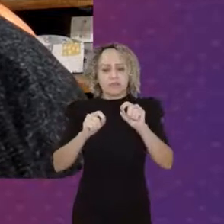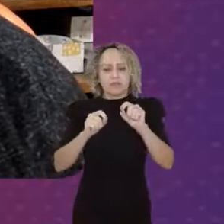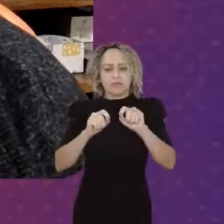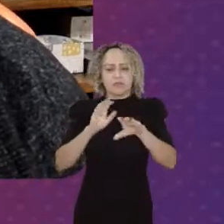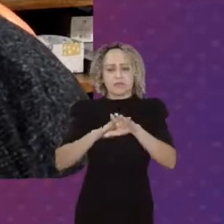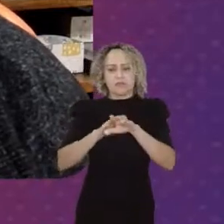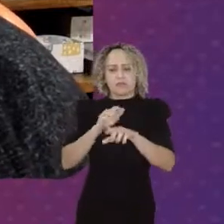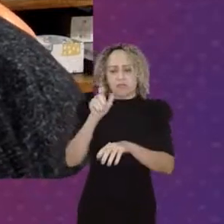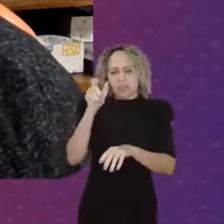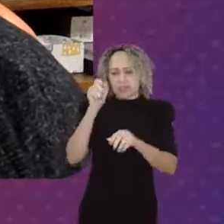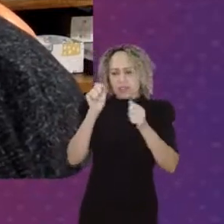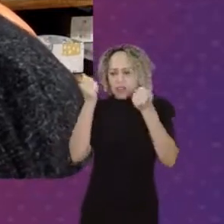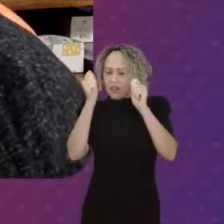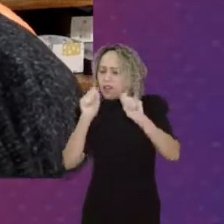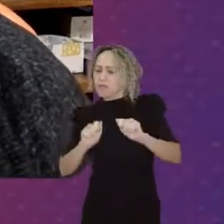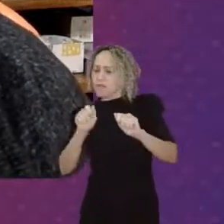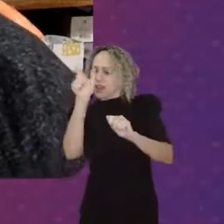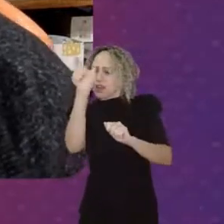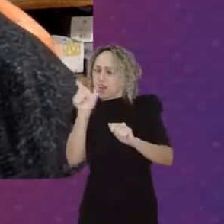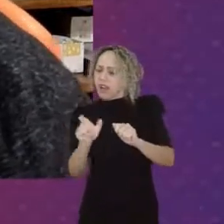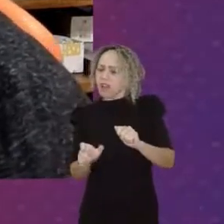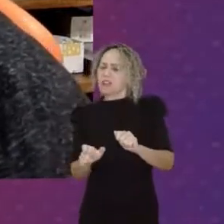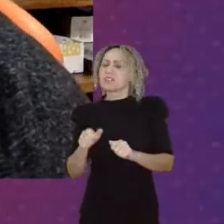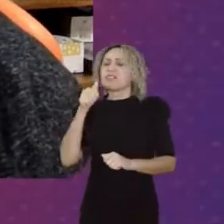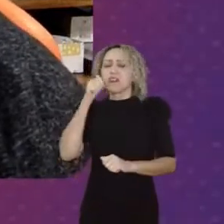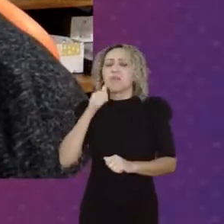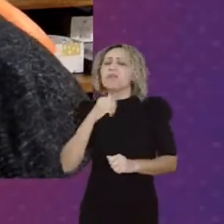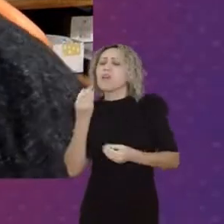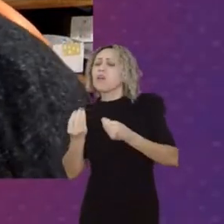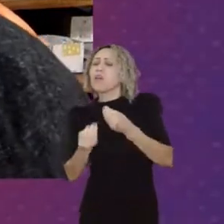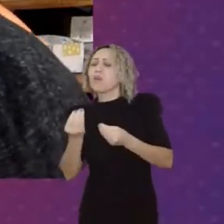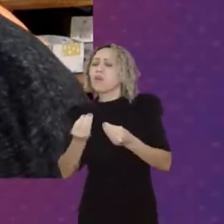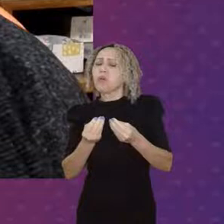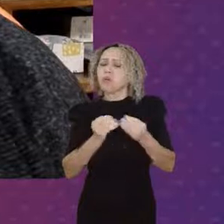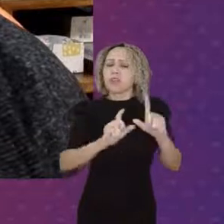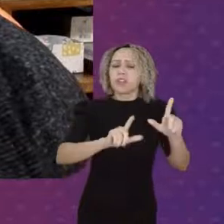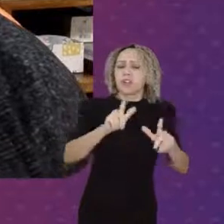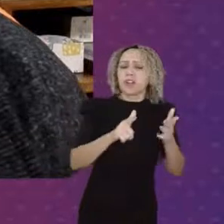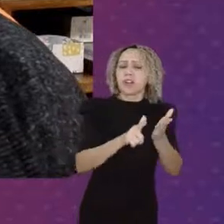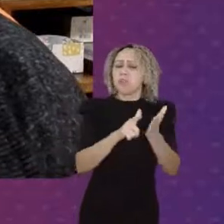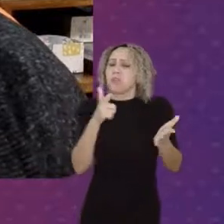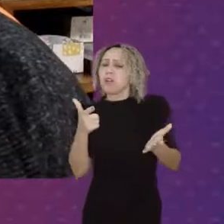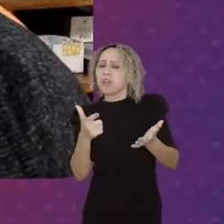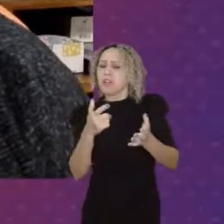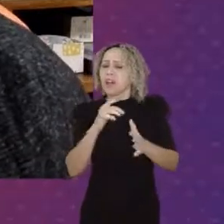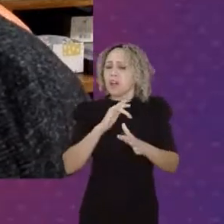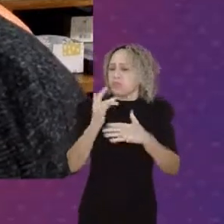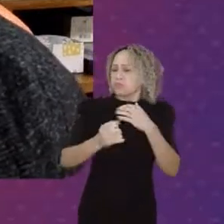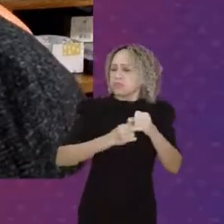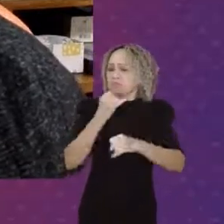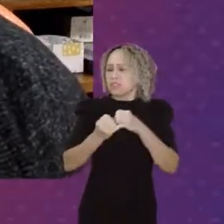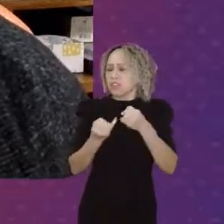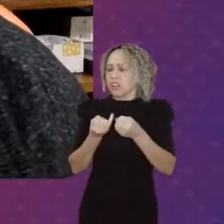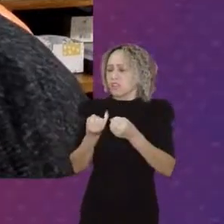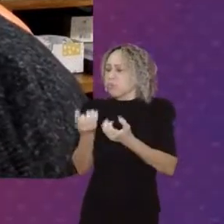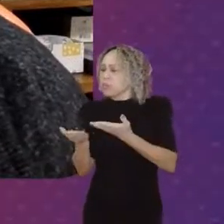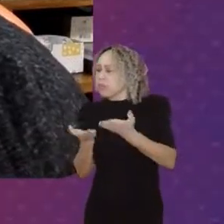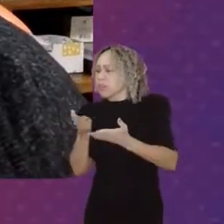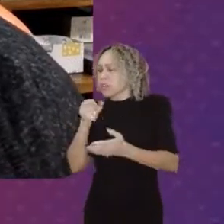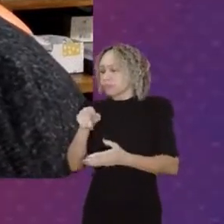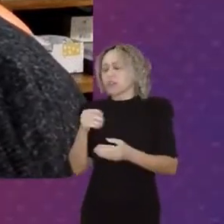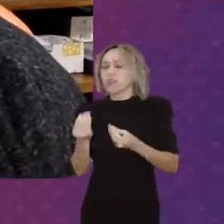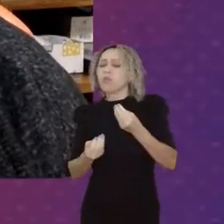mulher, a como a mulher é tratada nos espaços midiáticos. Antes de começar, no entanto, eu preciso falar de